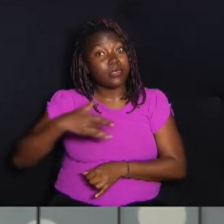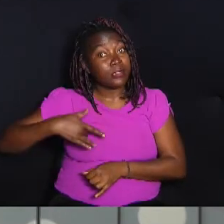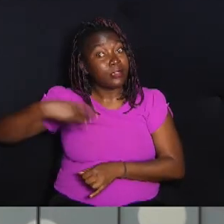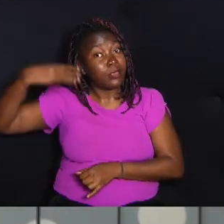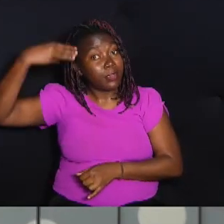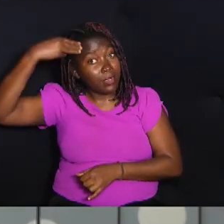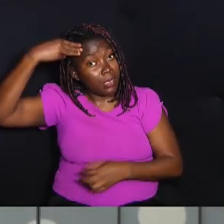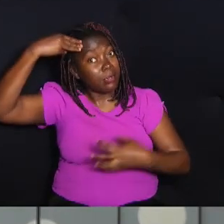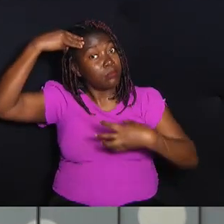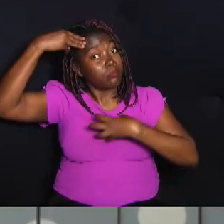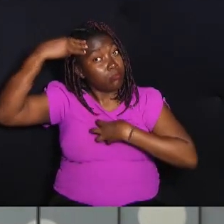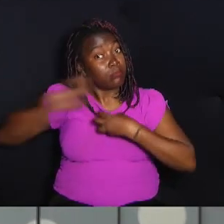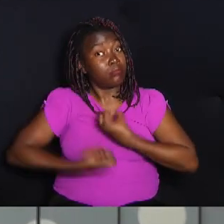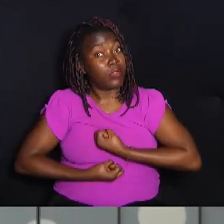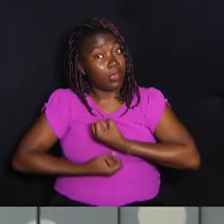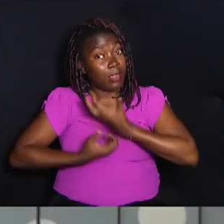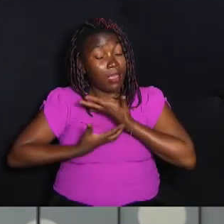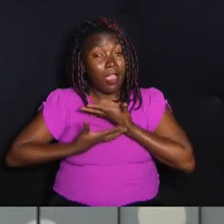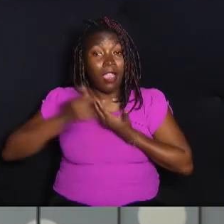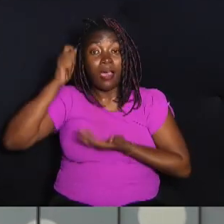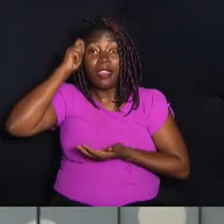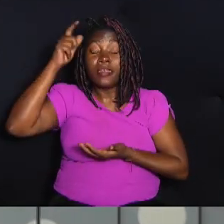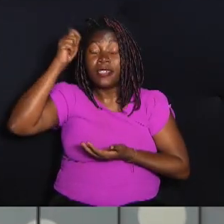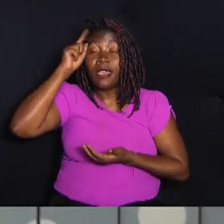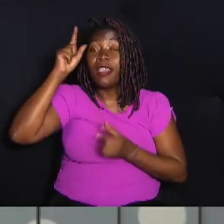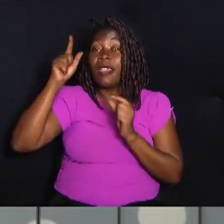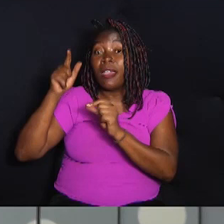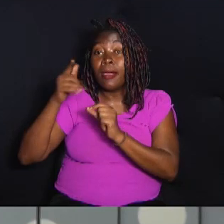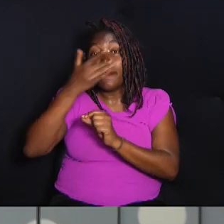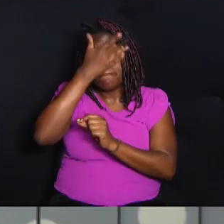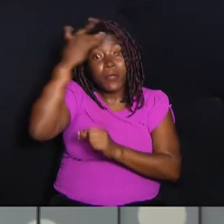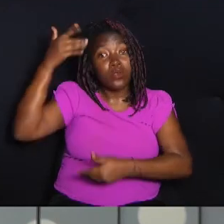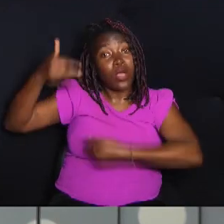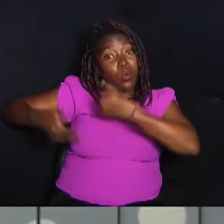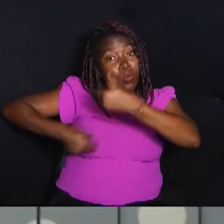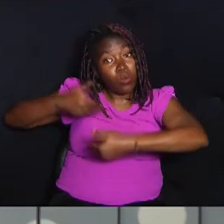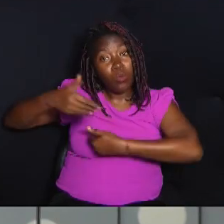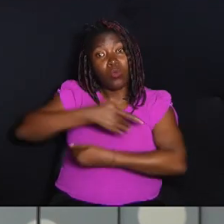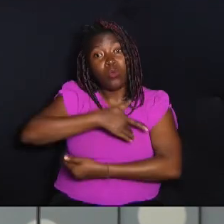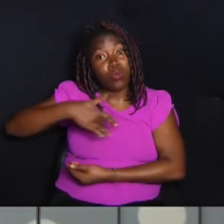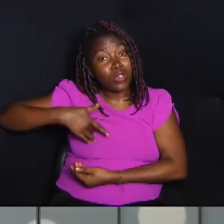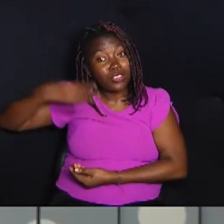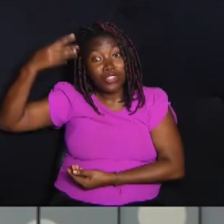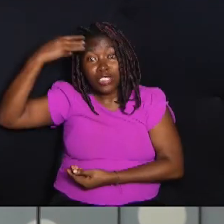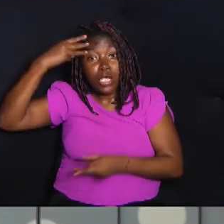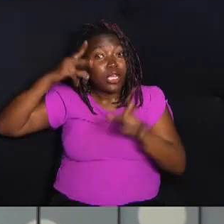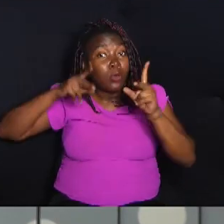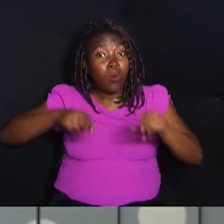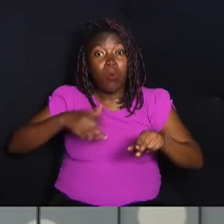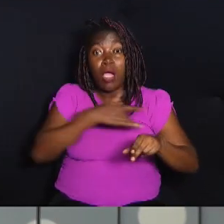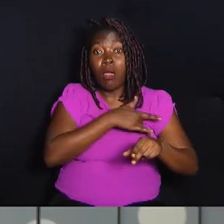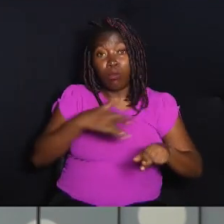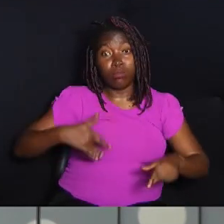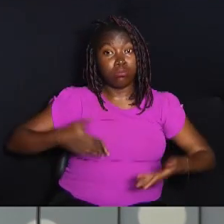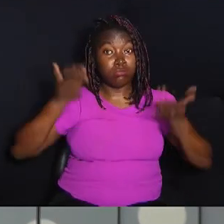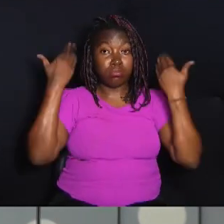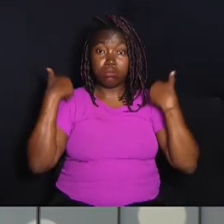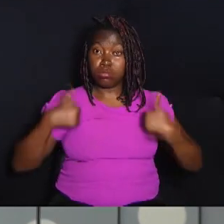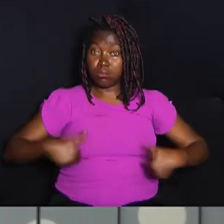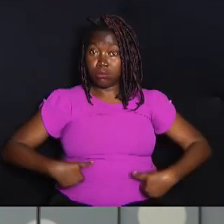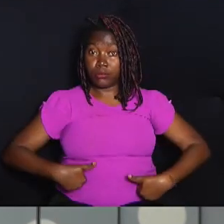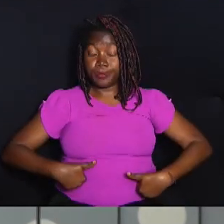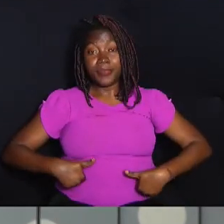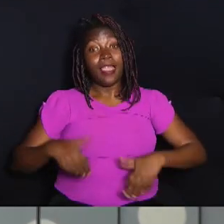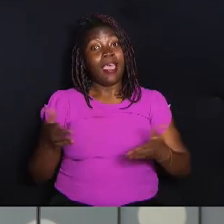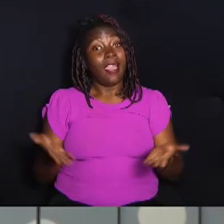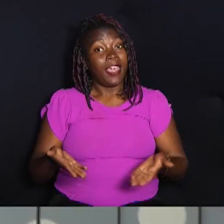e emocional. A ideia é que as pessoas cuidem da saúde mental, assim como cuidam da saúde física. Agora, em